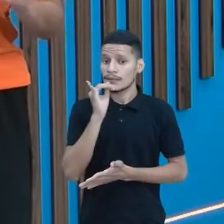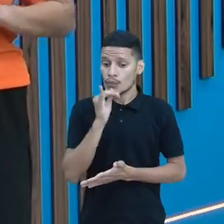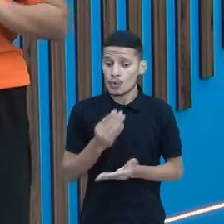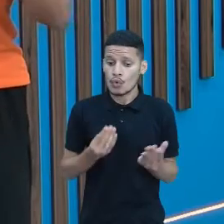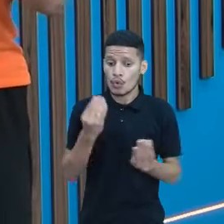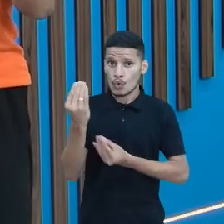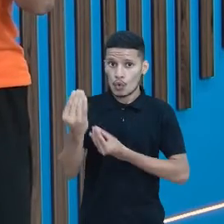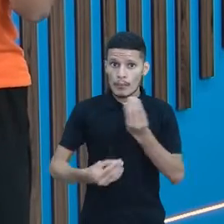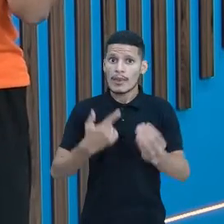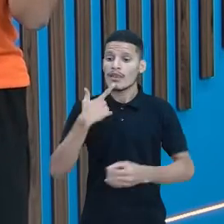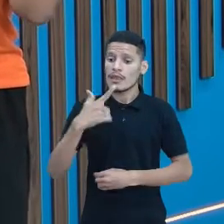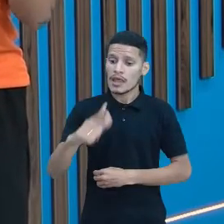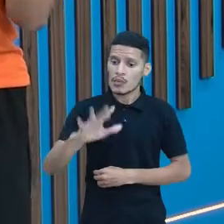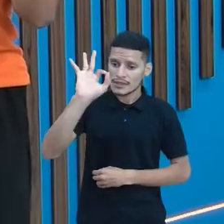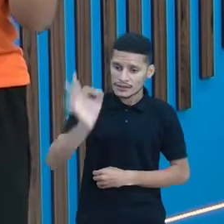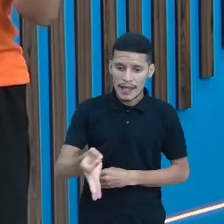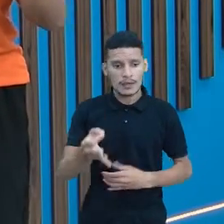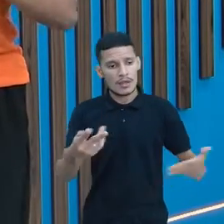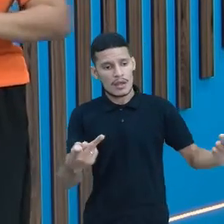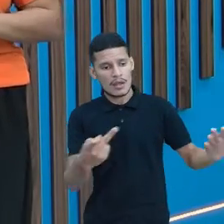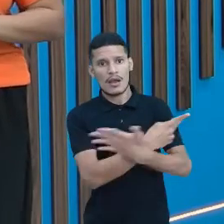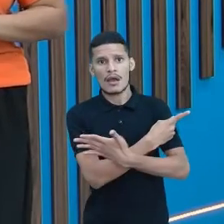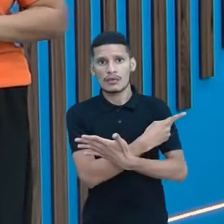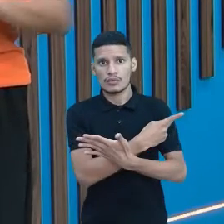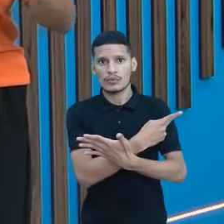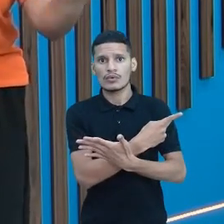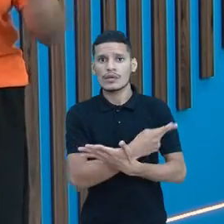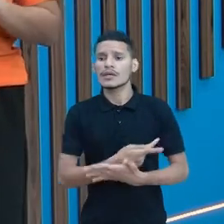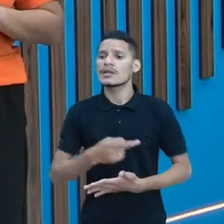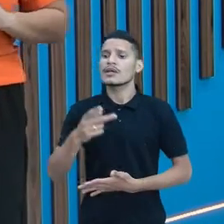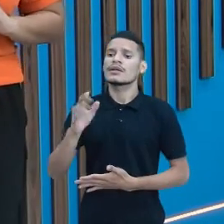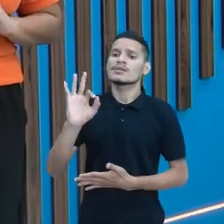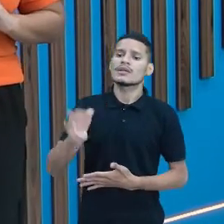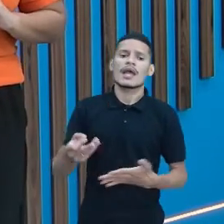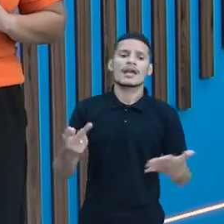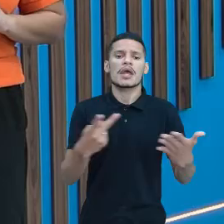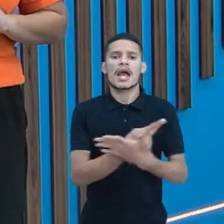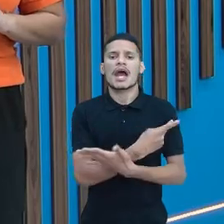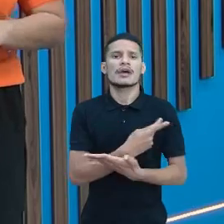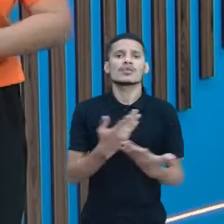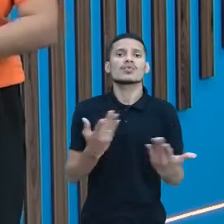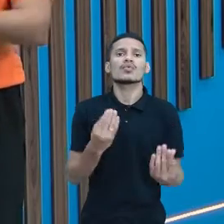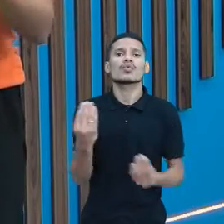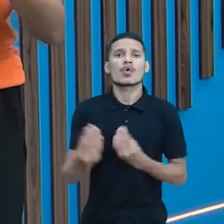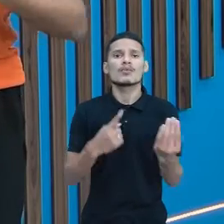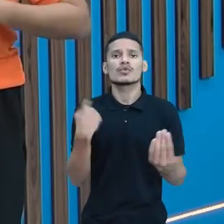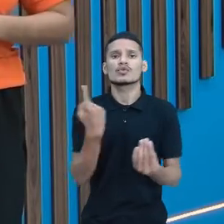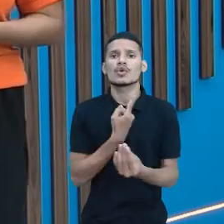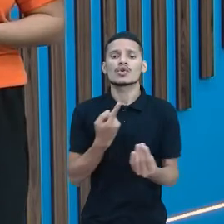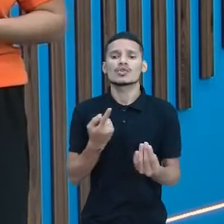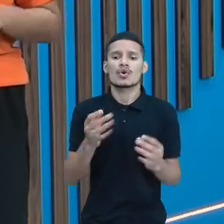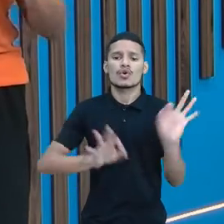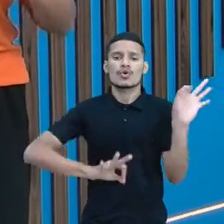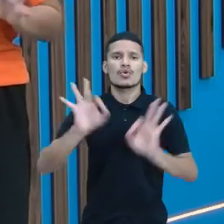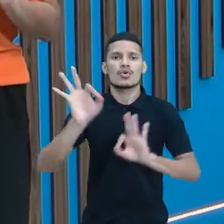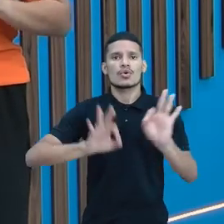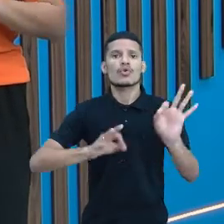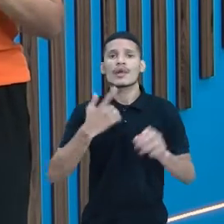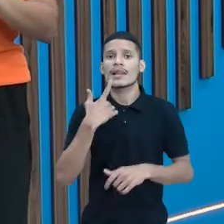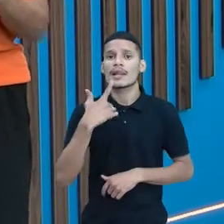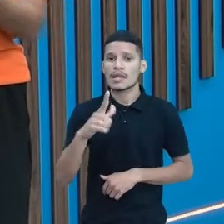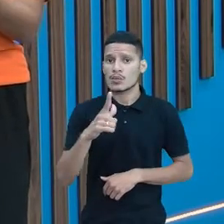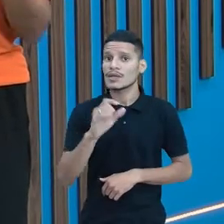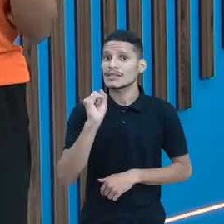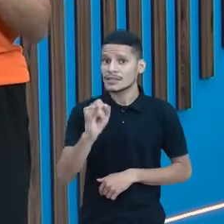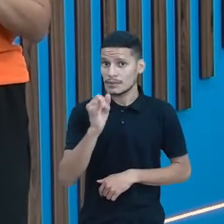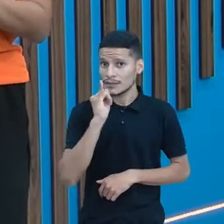língua, o que é certo, entre aspas, e o que é errado, o que é correto, o que é um desvio. Como a gente deve organizar a língua. Se a gente não tivesse